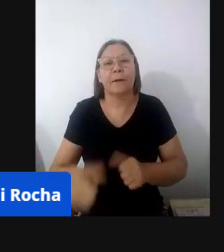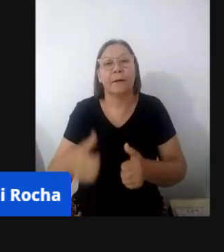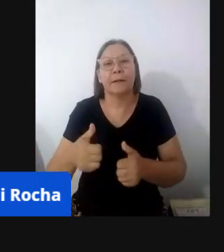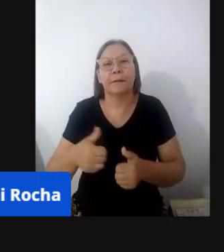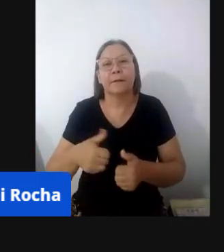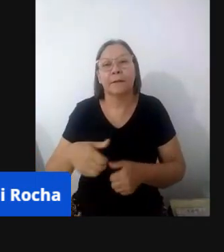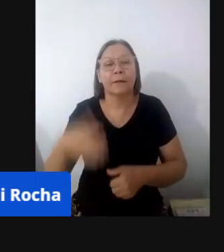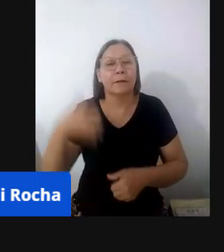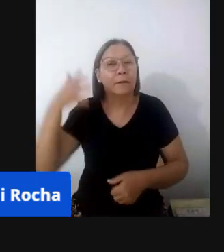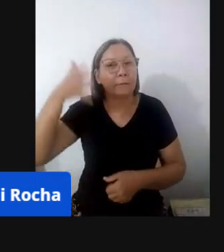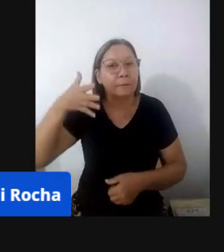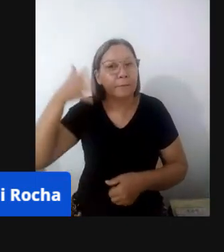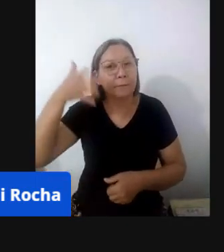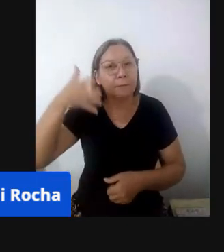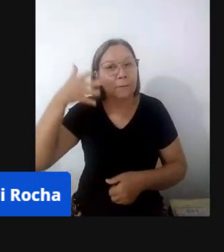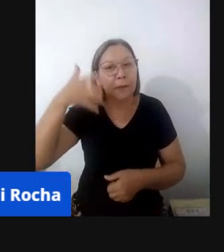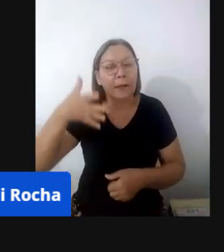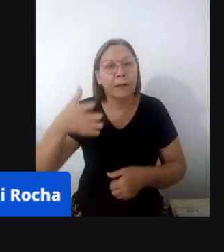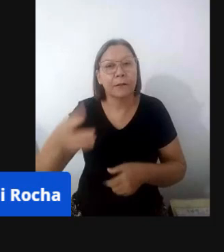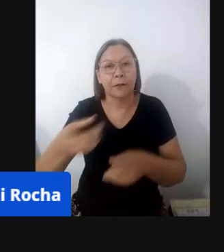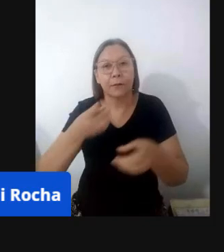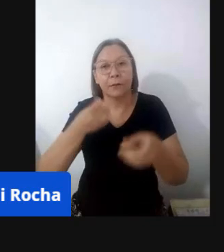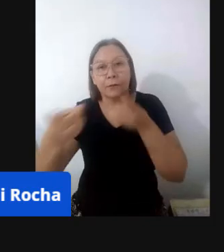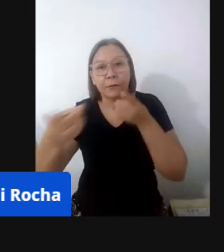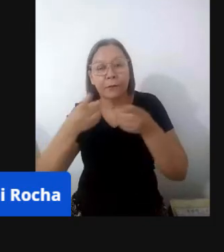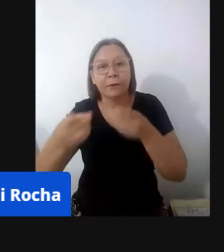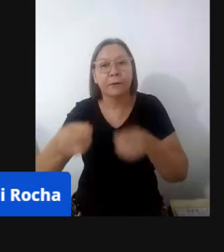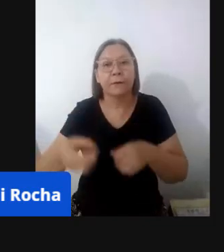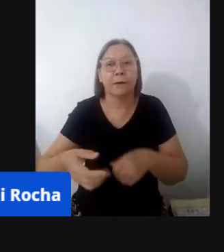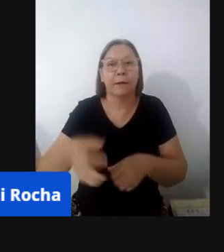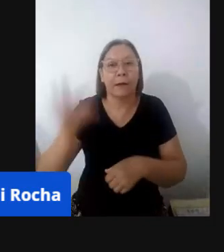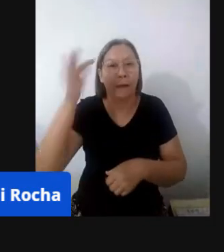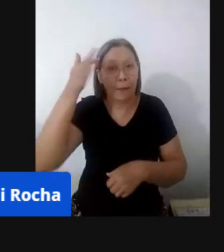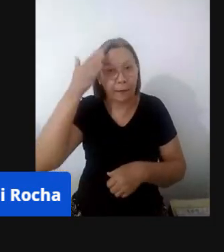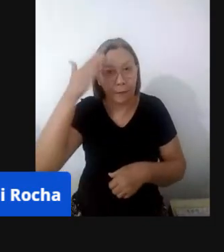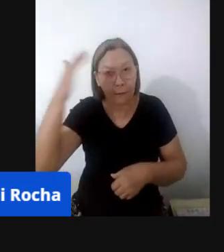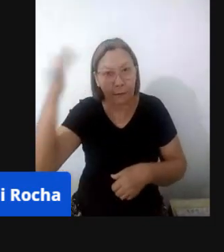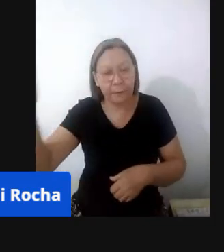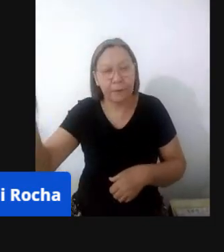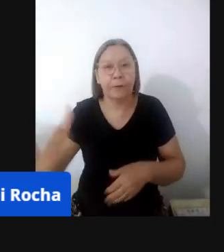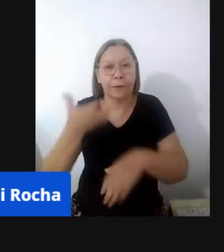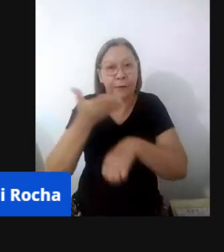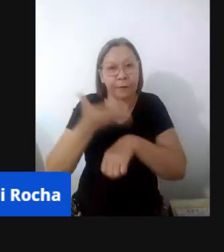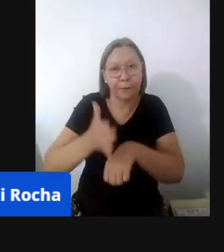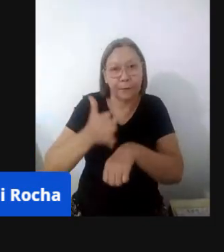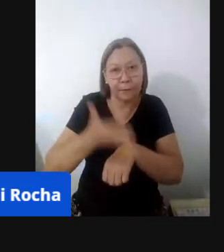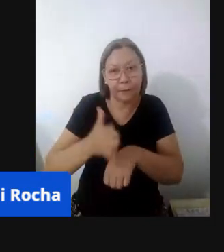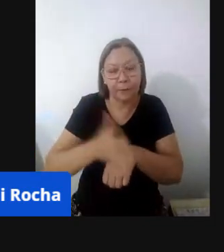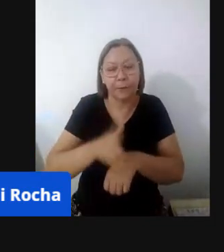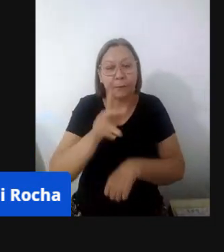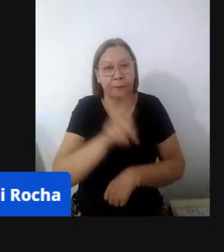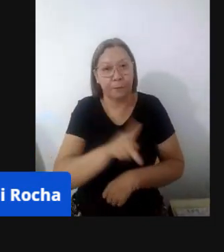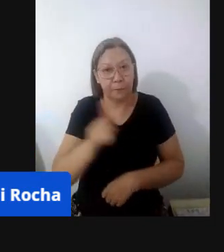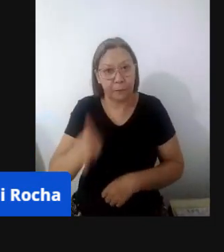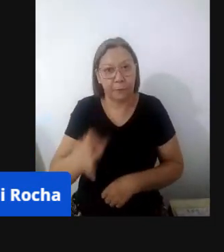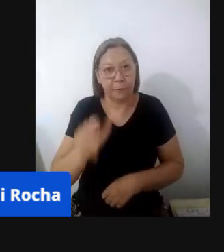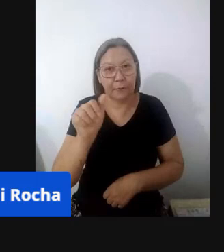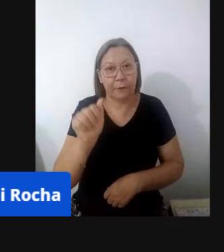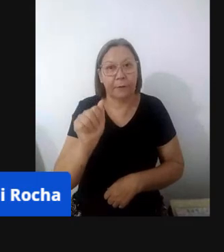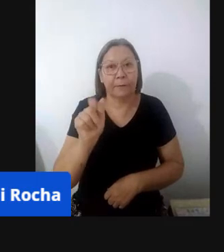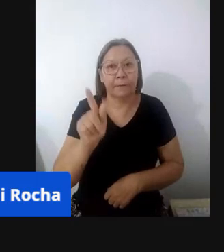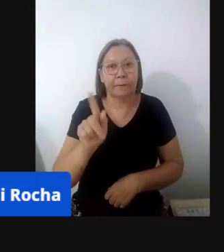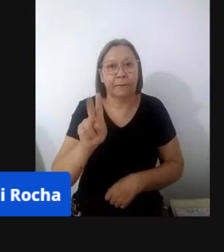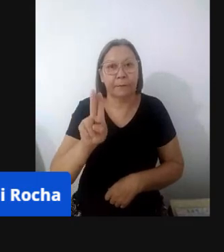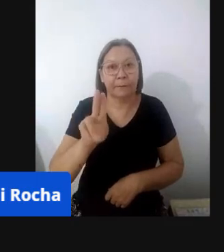Pedagógicas, Diálogos entre a Teoria e a Prática. Eu sou o professor Aguinaldo, nós já estivemos juntos em outras formações, então eu retorno aqui